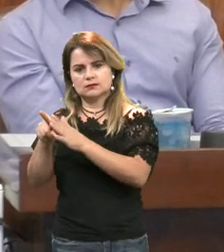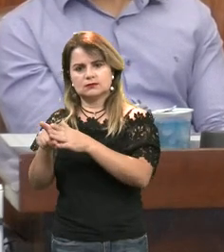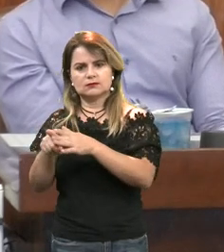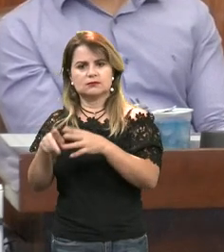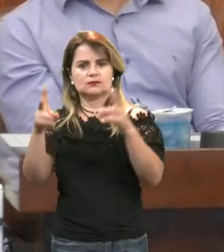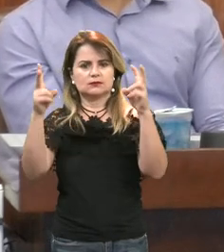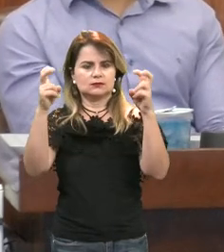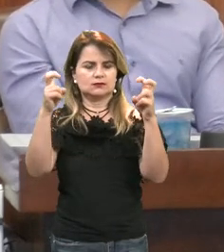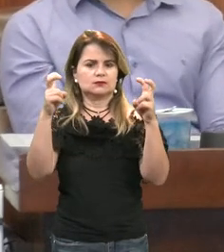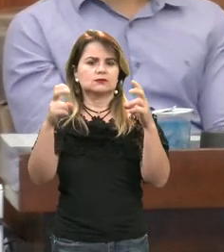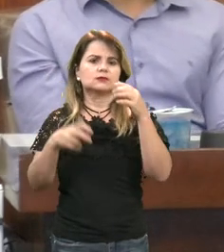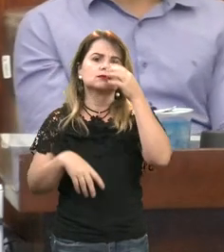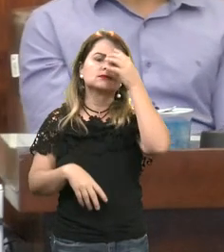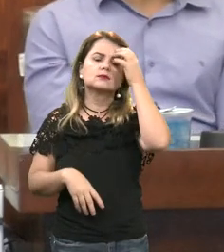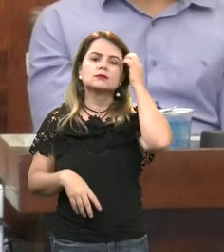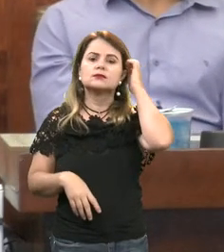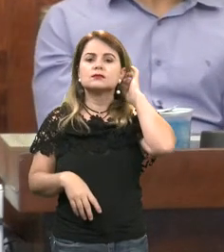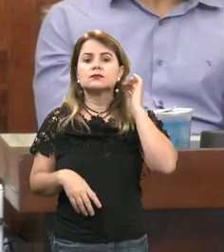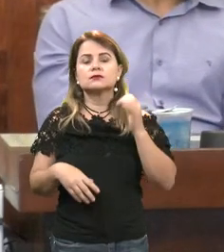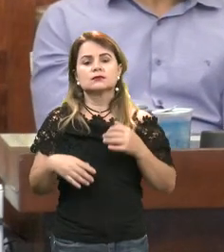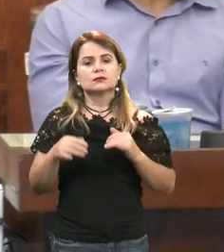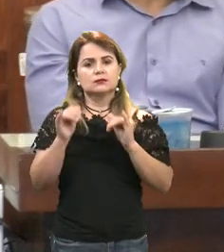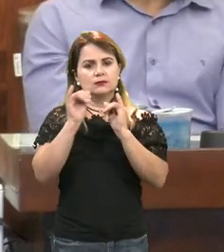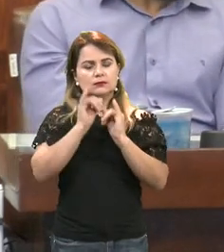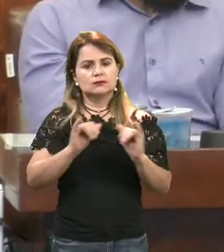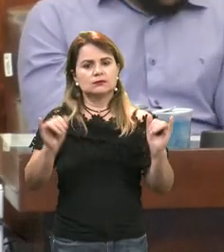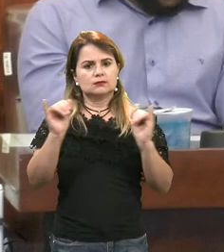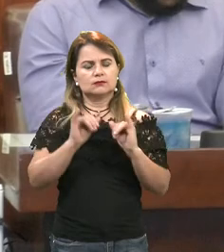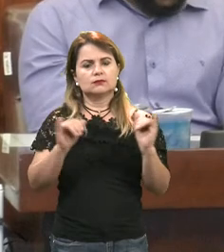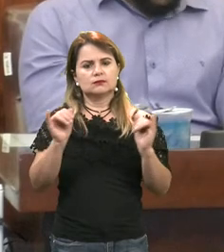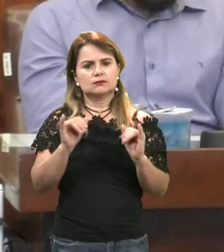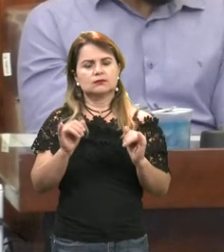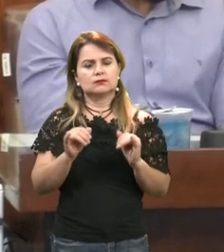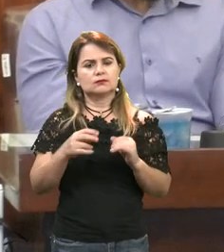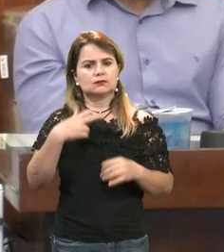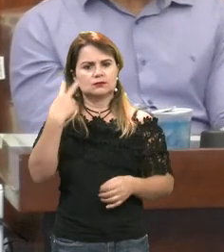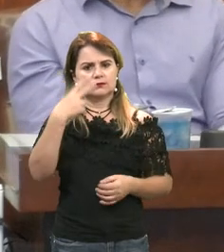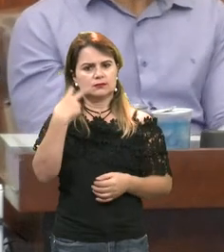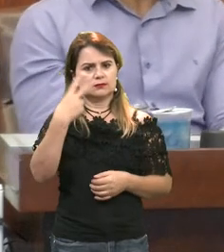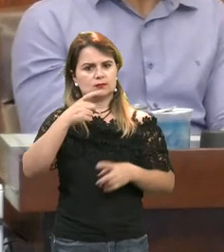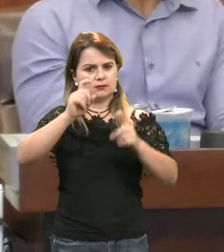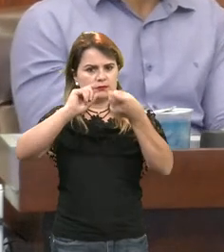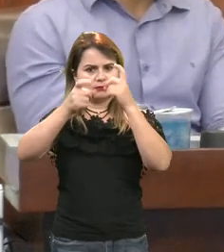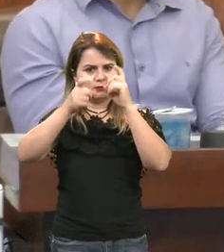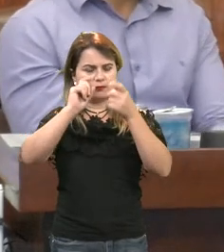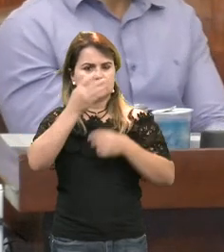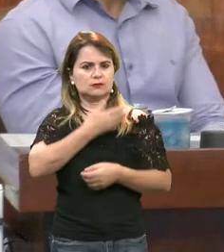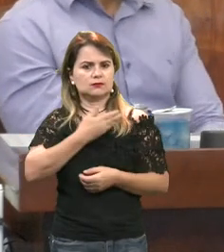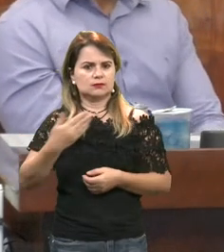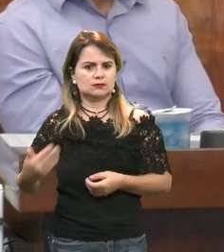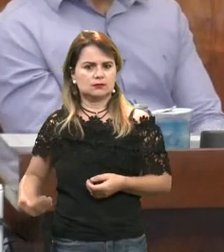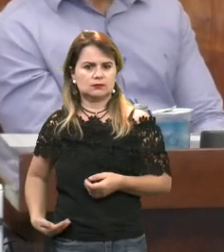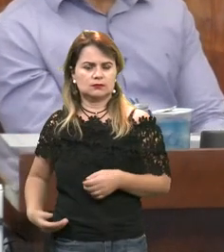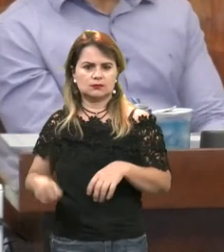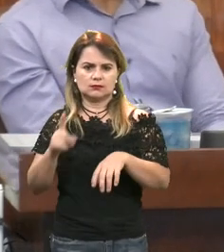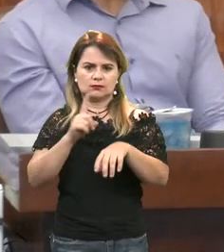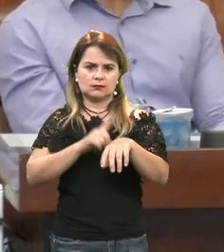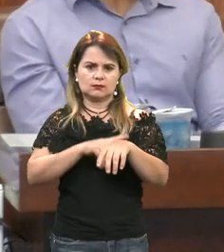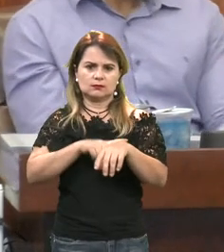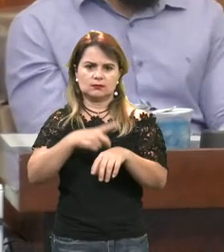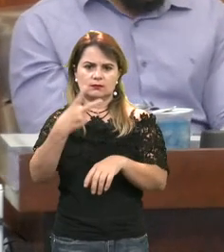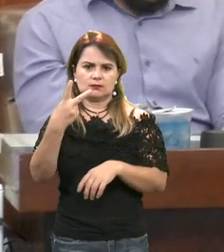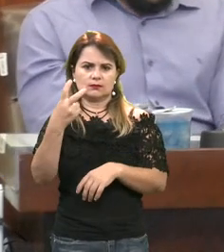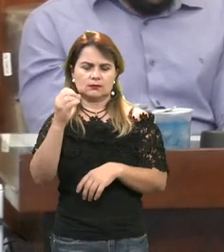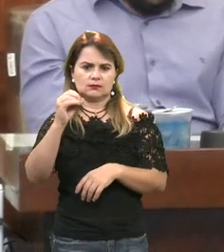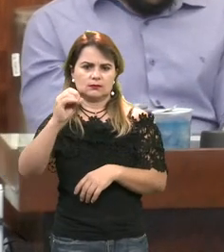assunto. Só informando aos colegas vereadores que a nossa audiência pública se encerra às 20 horas e